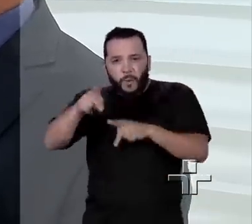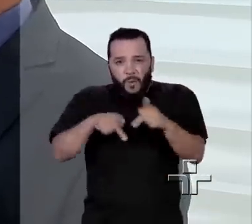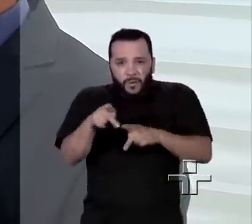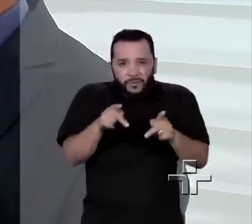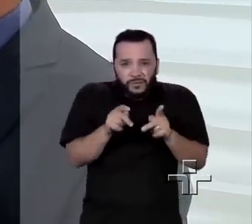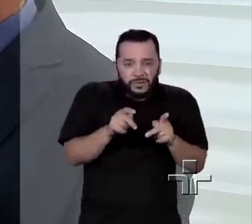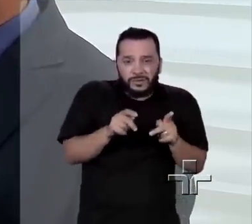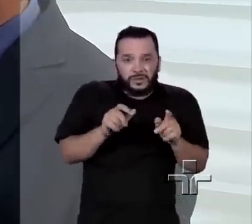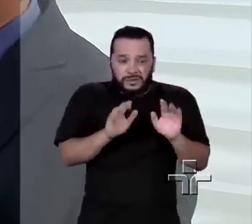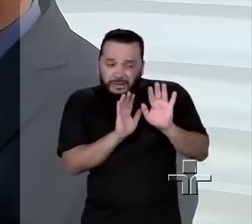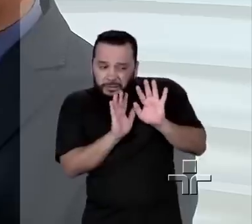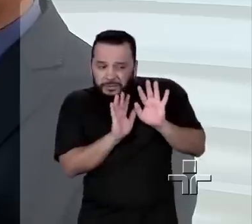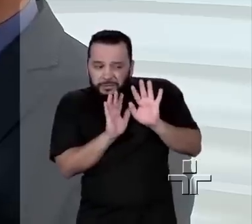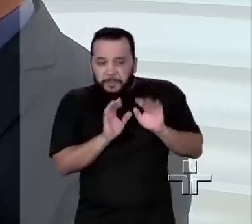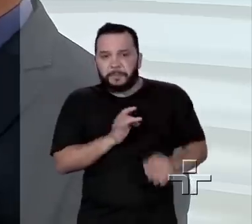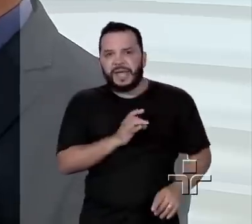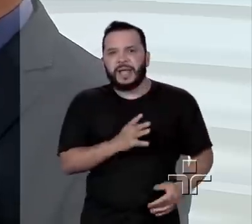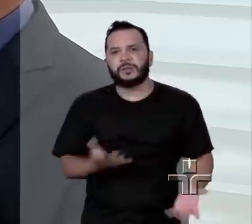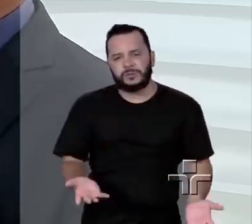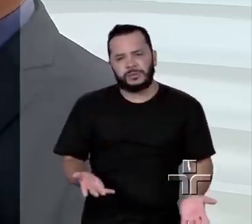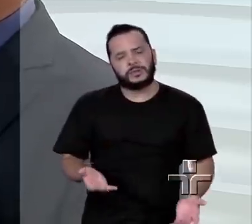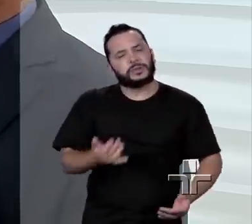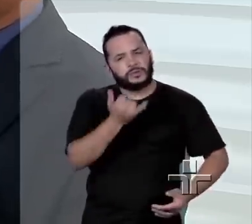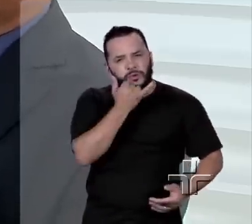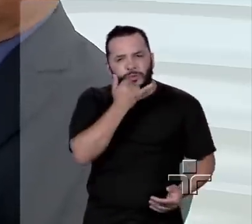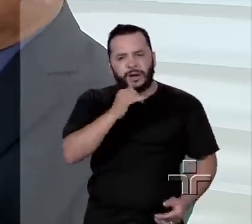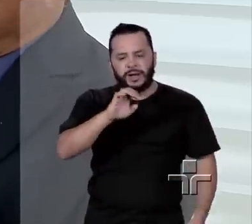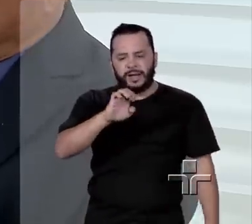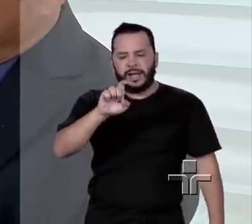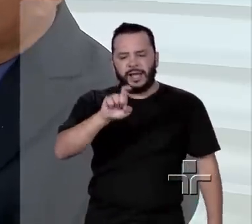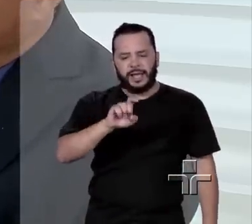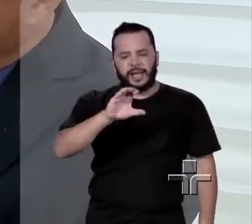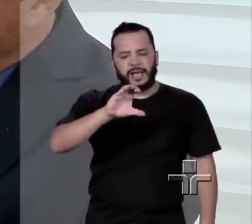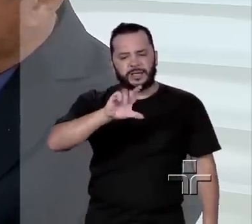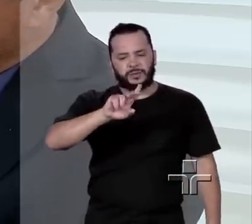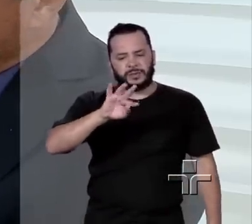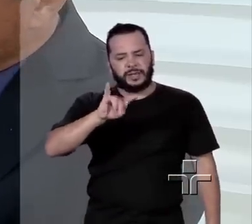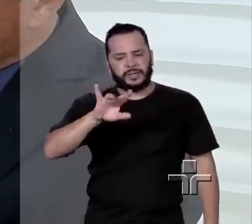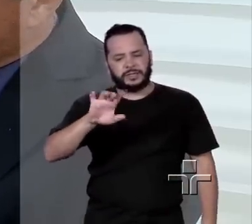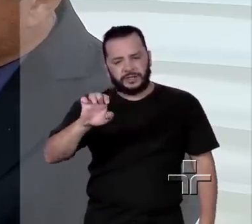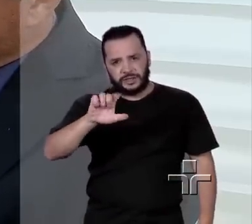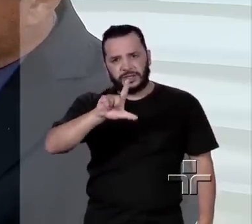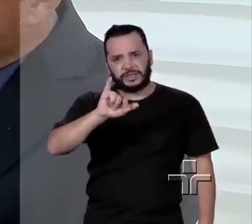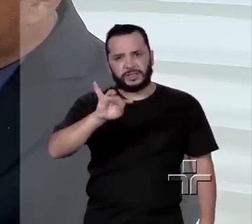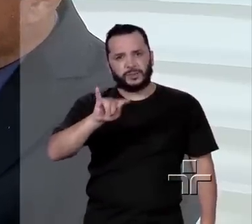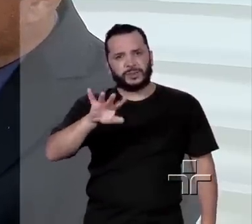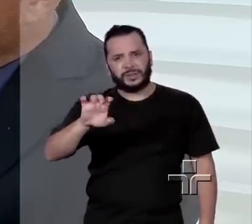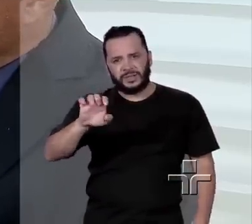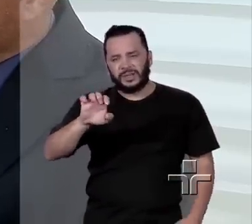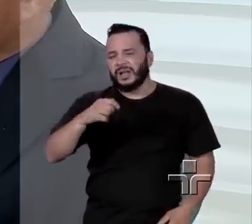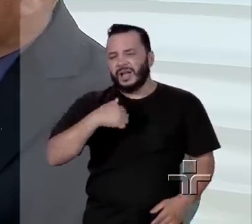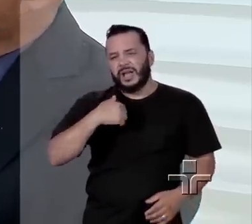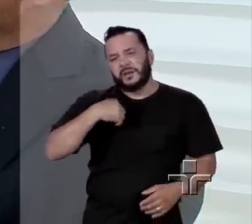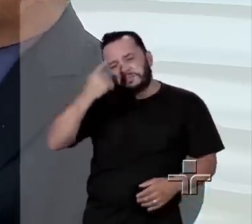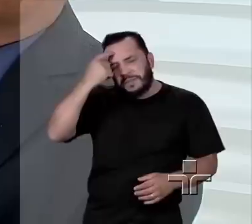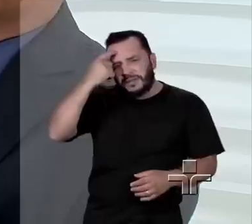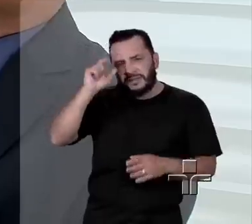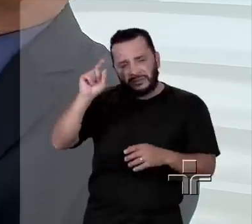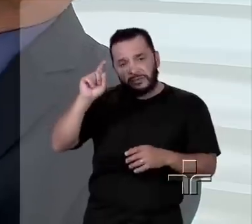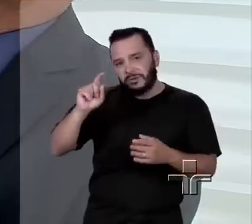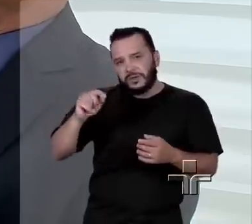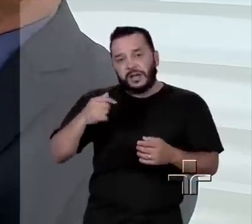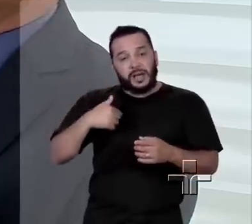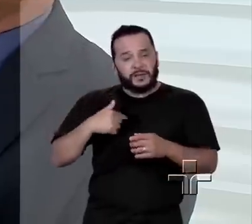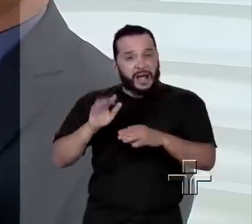Agora, o reforço desse excludente de licitude, eu não vejo que seja uma desnecessidade. Ao contrário, o que o